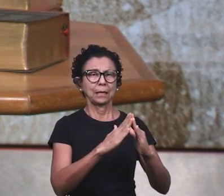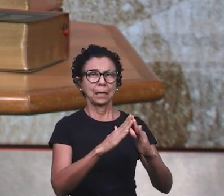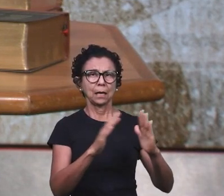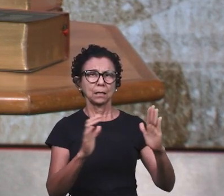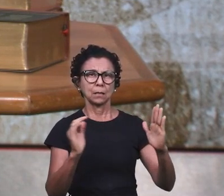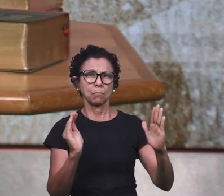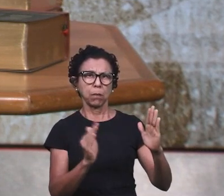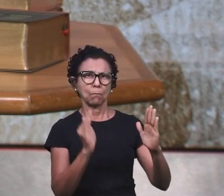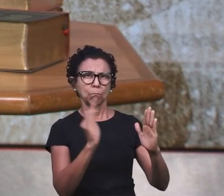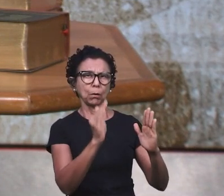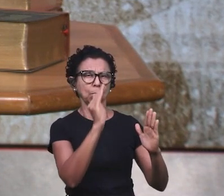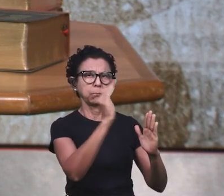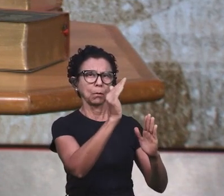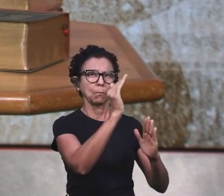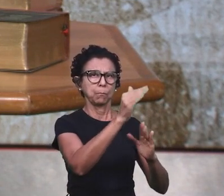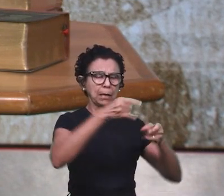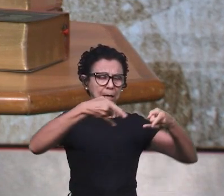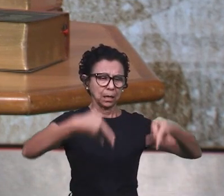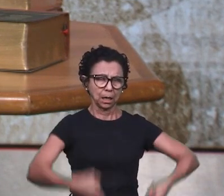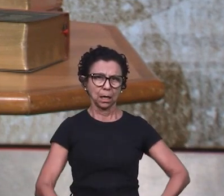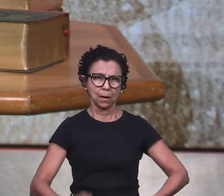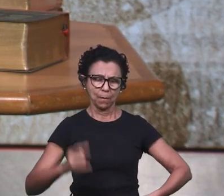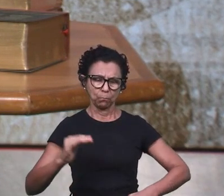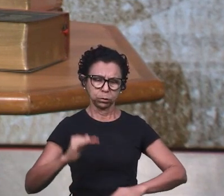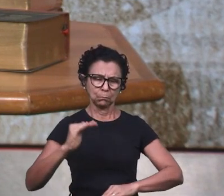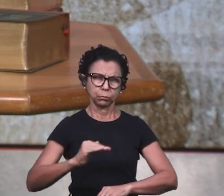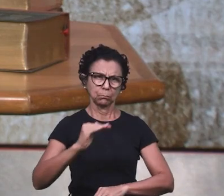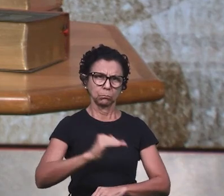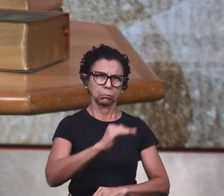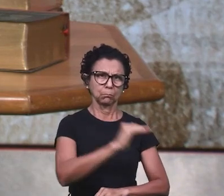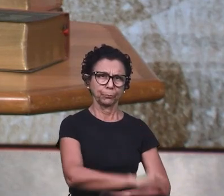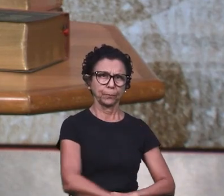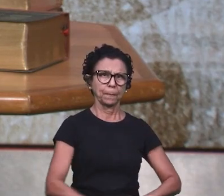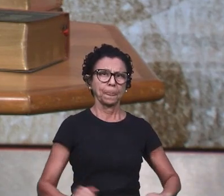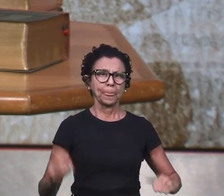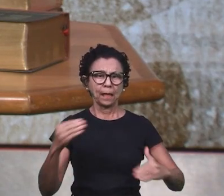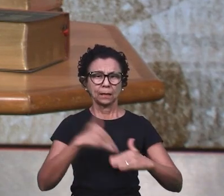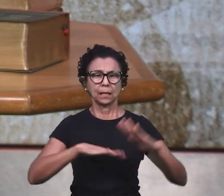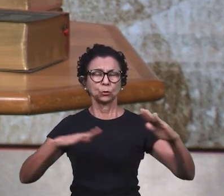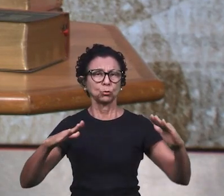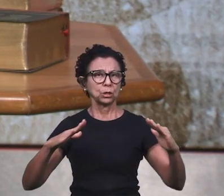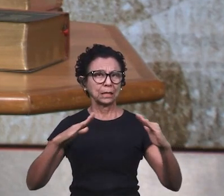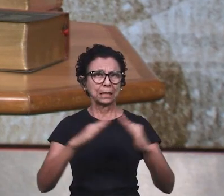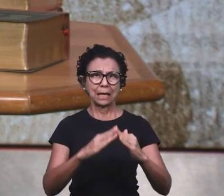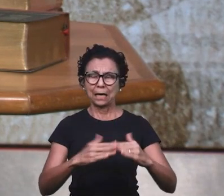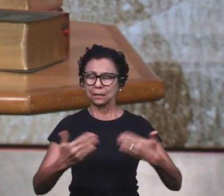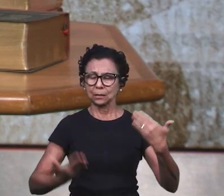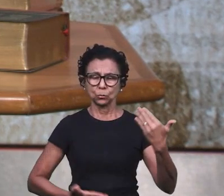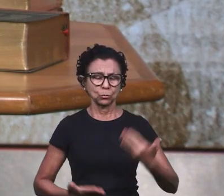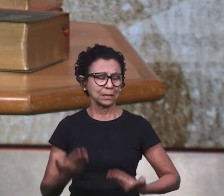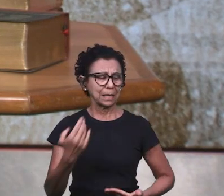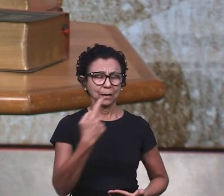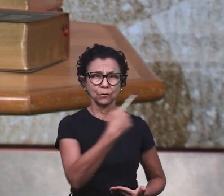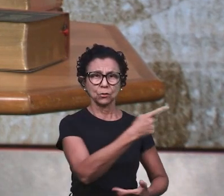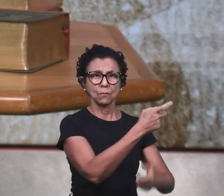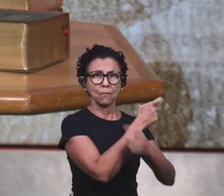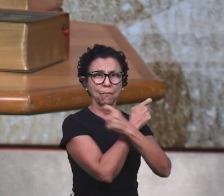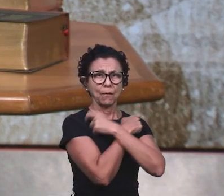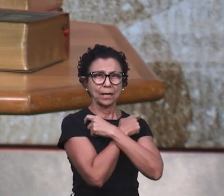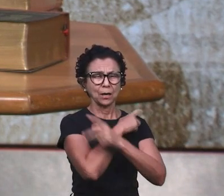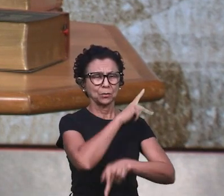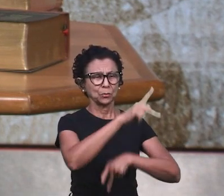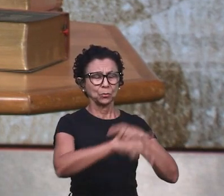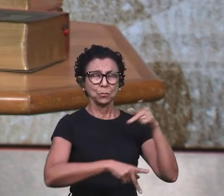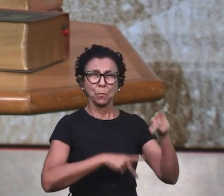teu dormitório, sobre a tua cama e as casas dos teus servos, e sobre o teu povo e aos teus fornos e as